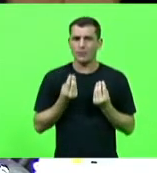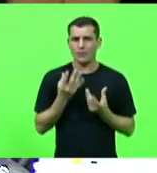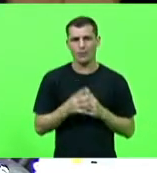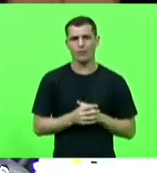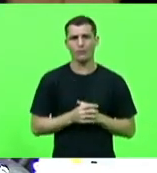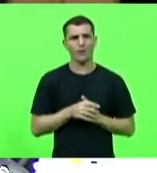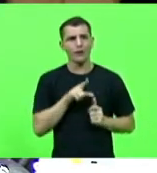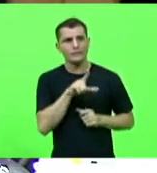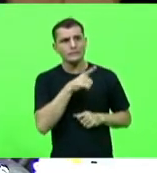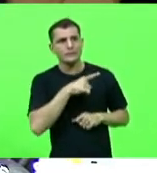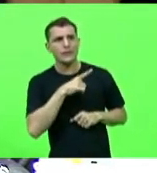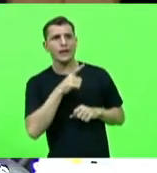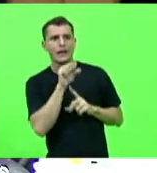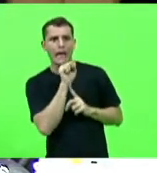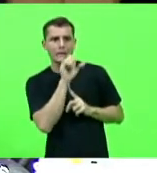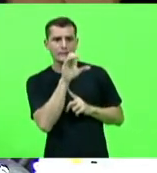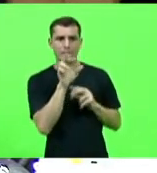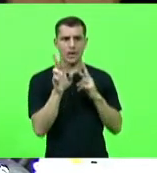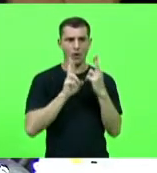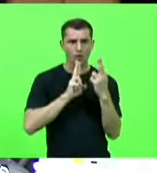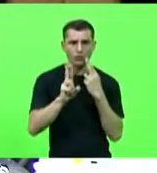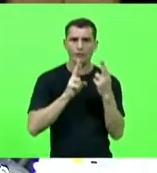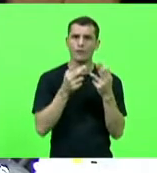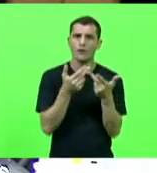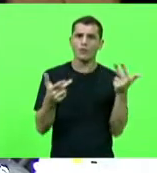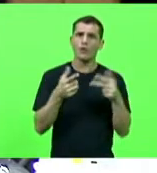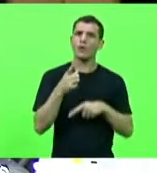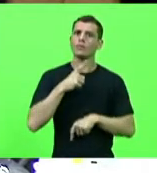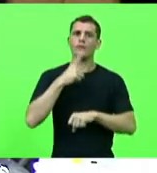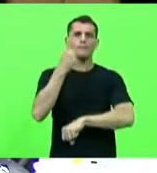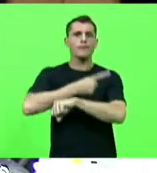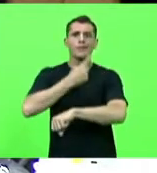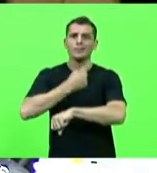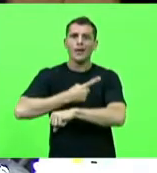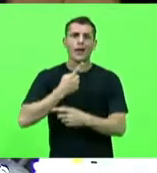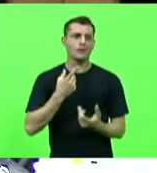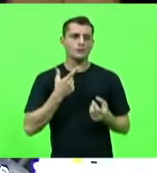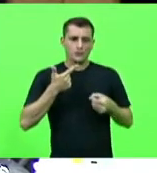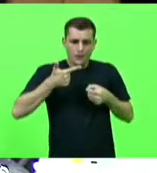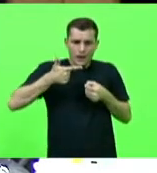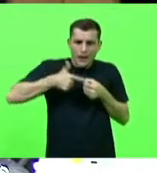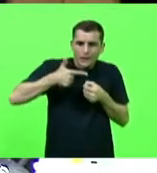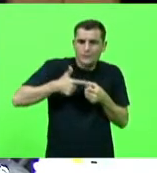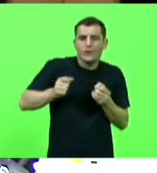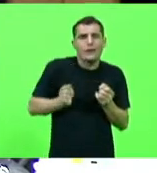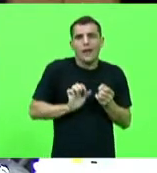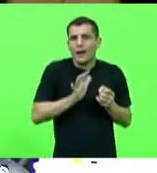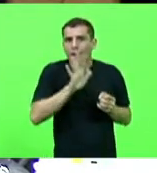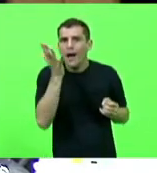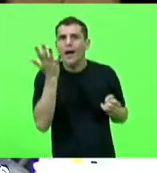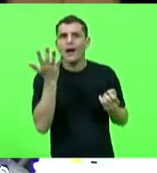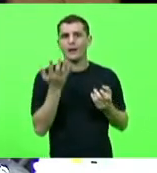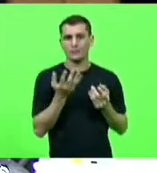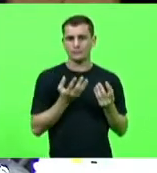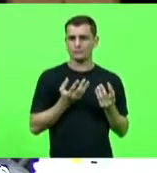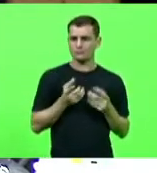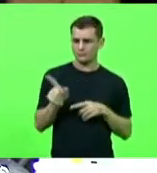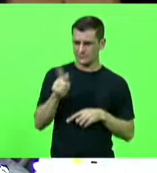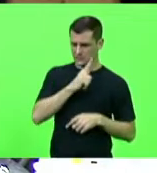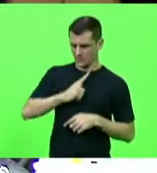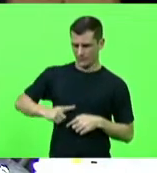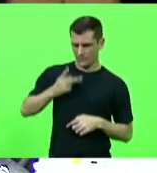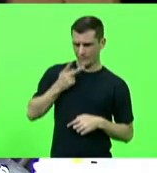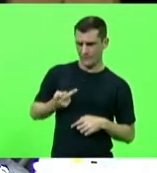cada vez aumenta mais o custo de vida. Uma gasolina estratosférica, o governador vem e fala o seguinte: não, espera aí que eu